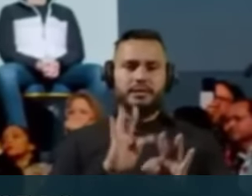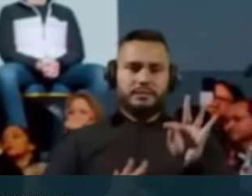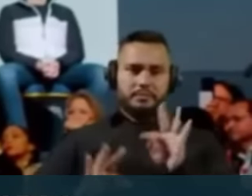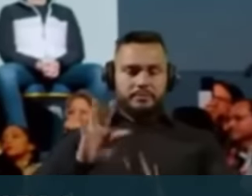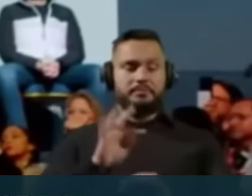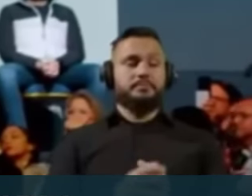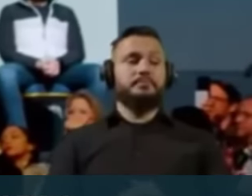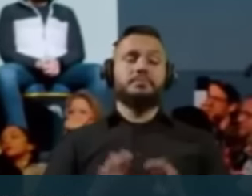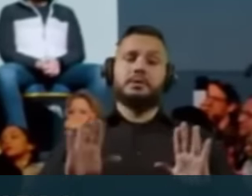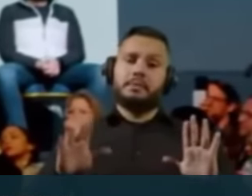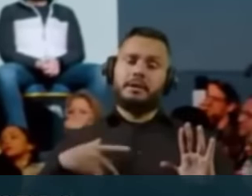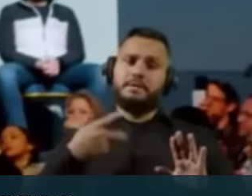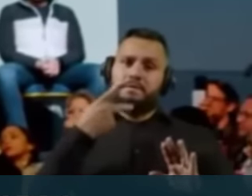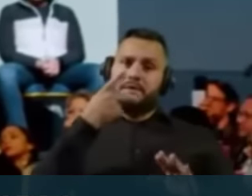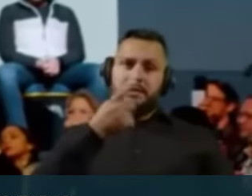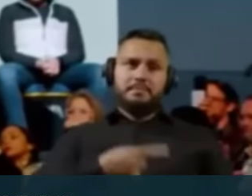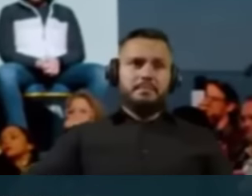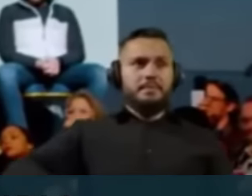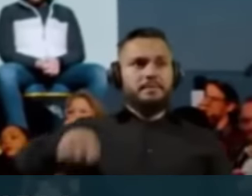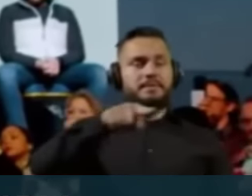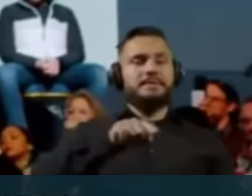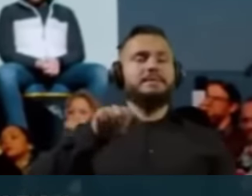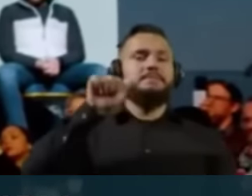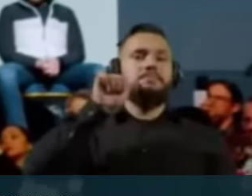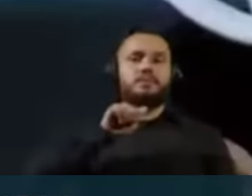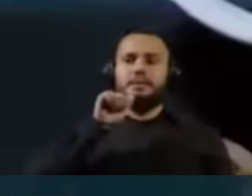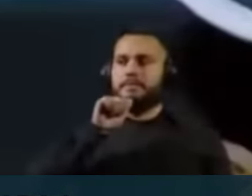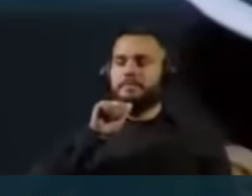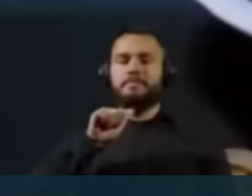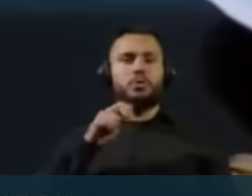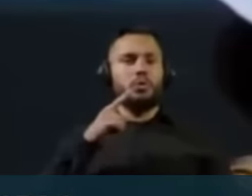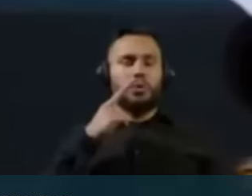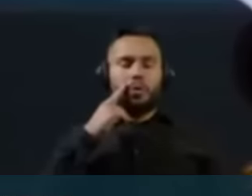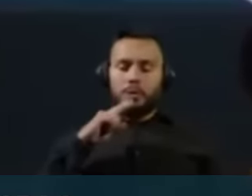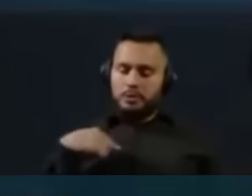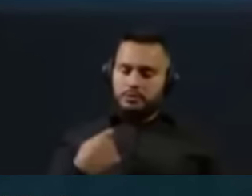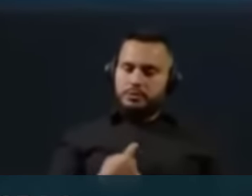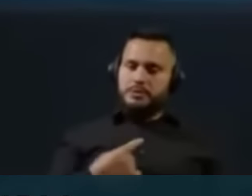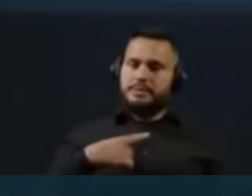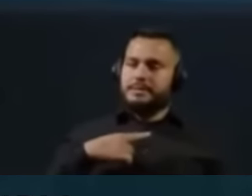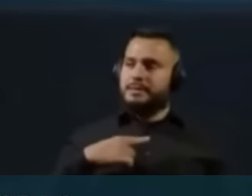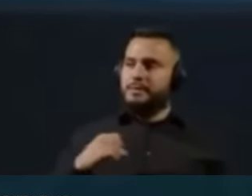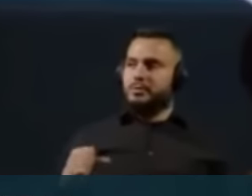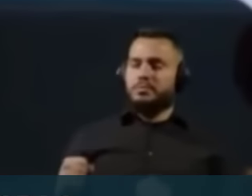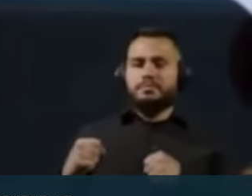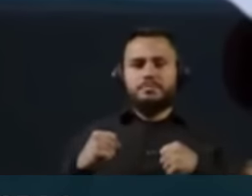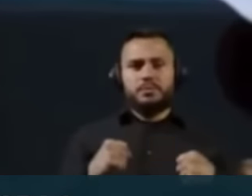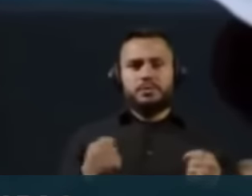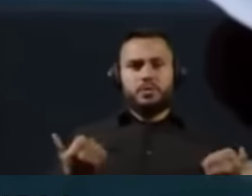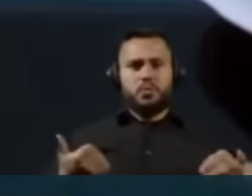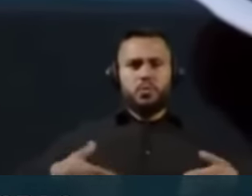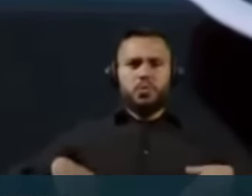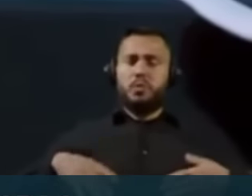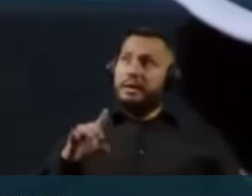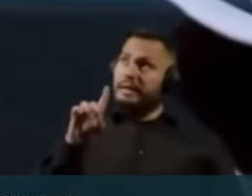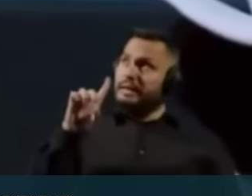vocês, mulheres, que nós temos um poder muito grande que Deus nos